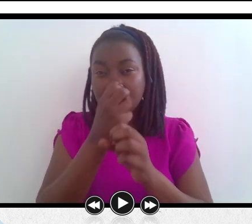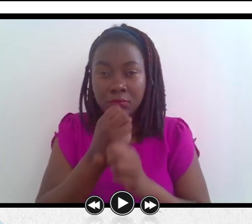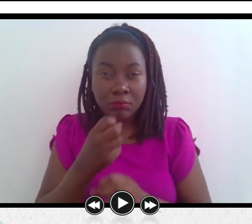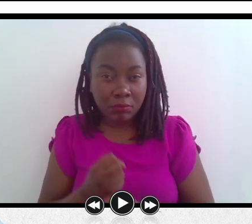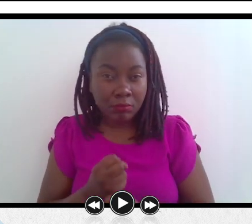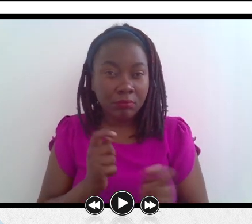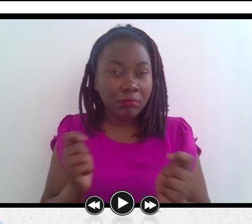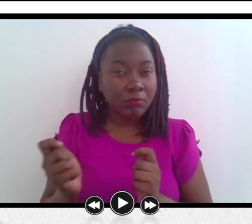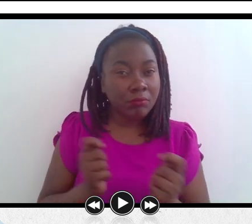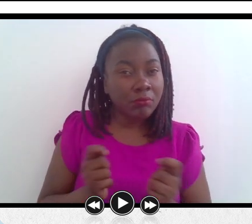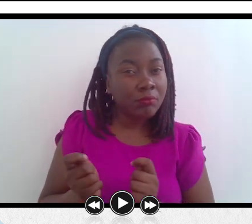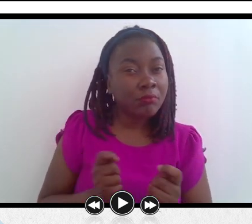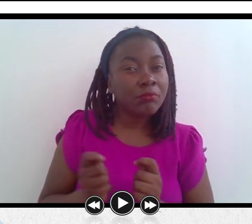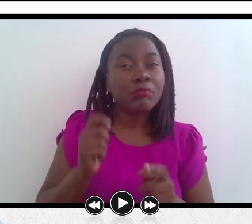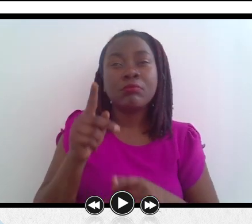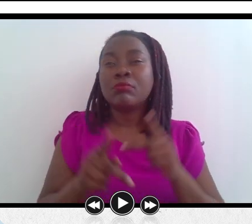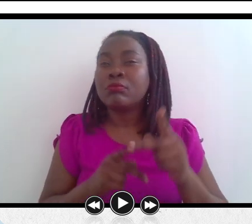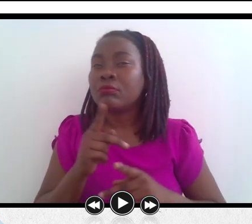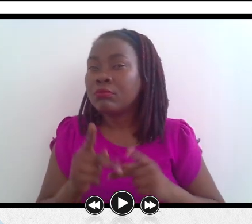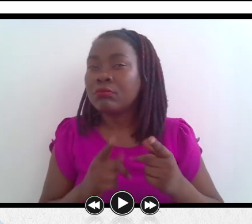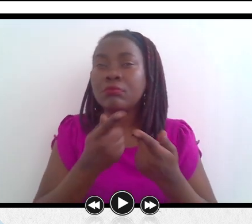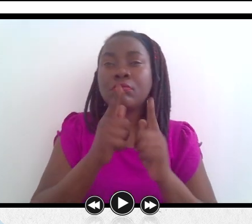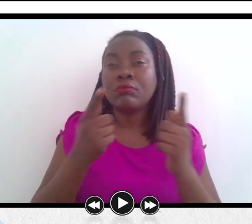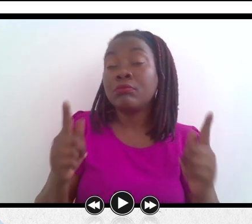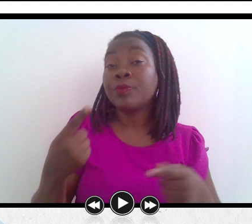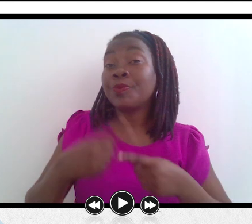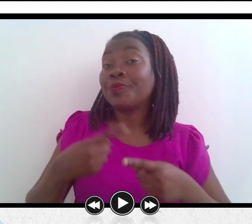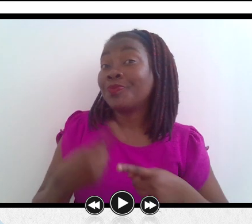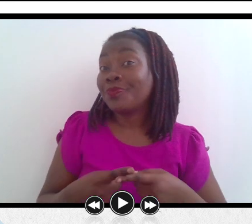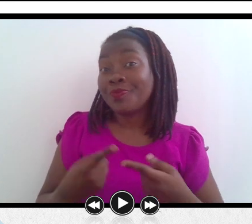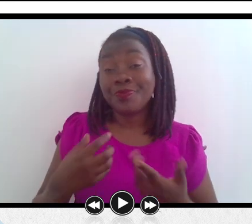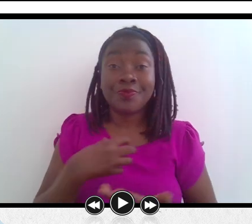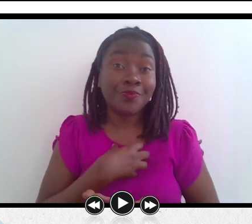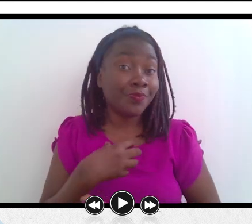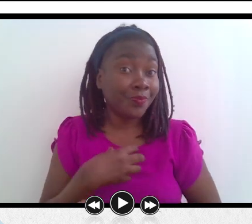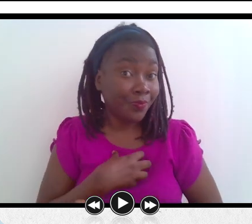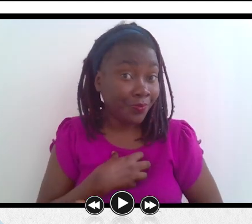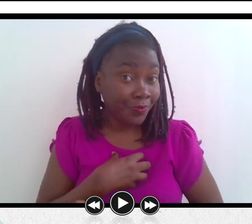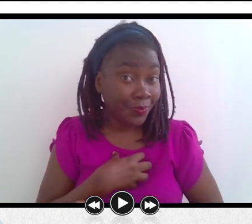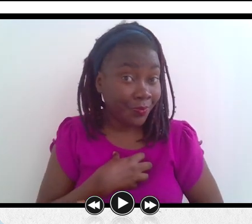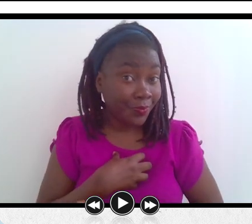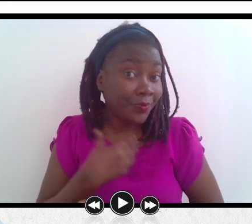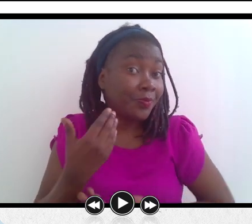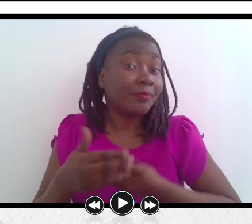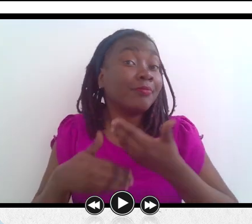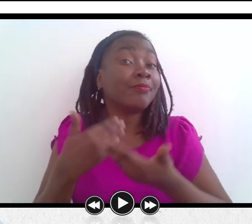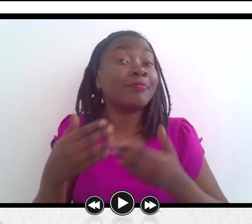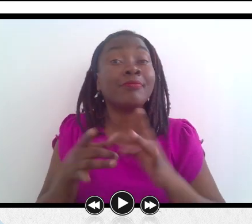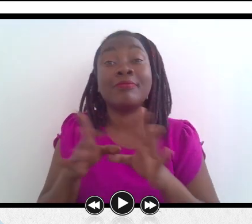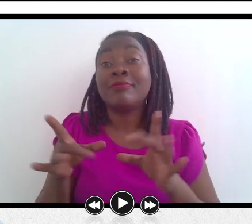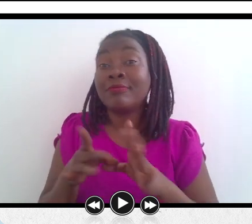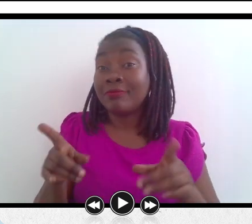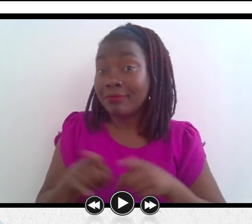de retenção, bacias de detenção, tubulações, galerias, porque, de certa forma, acaba